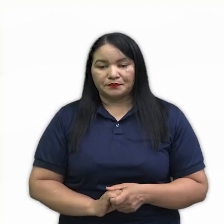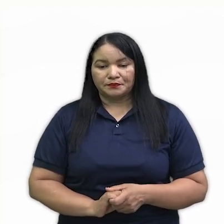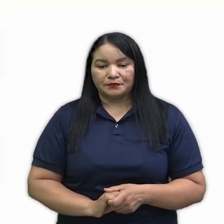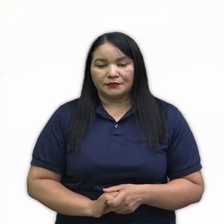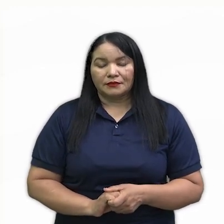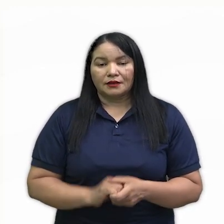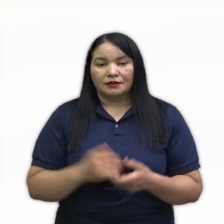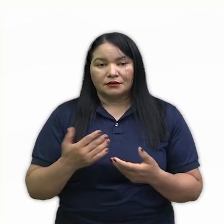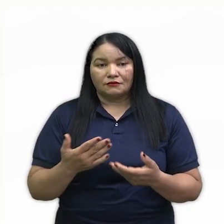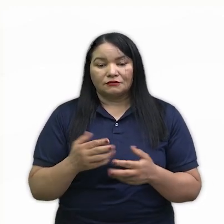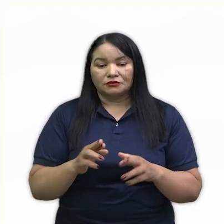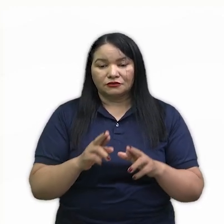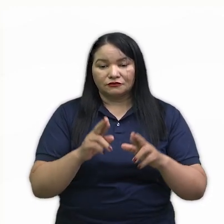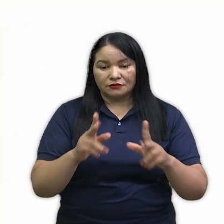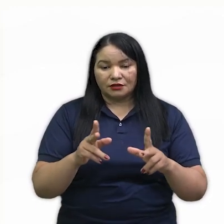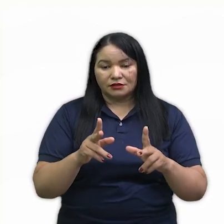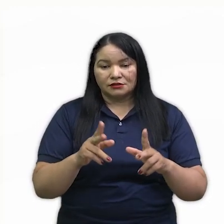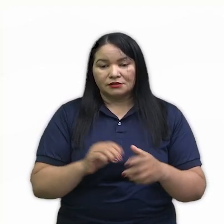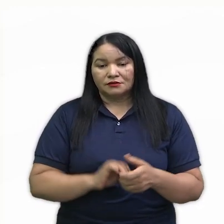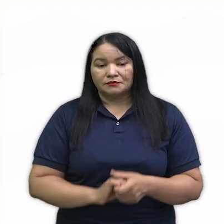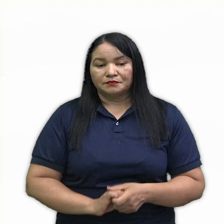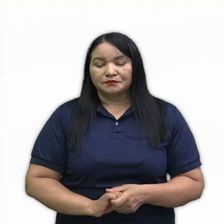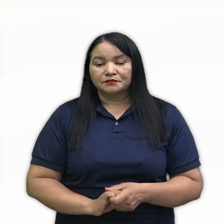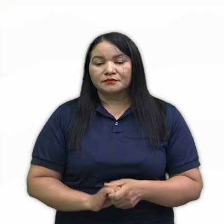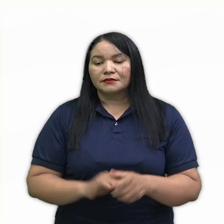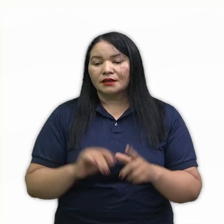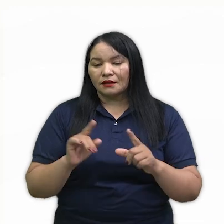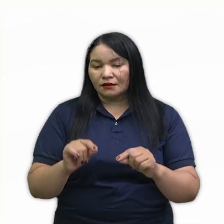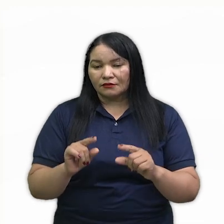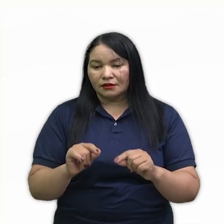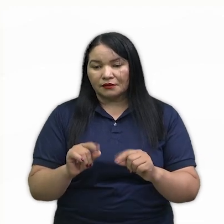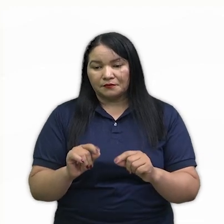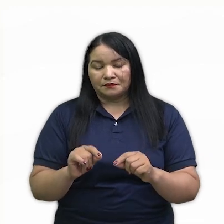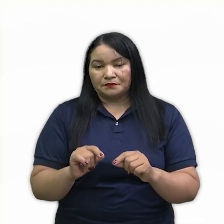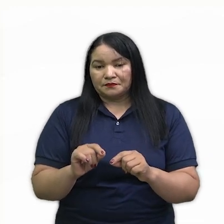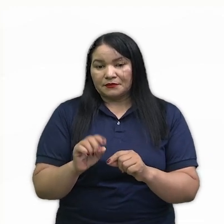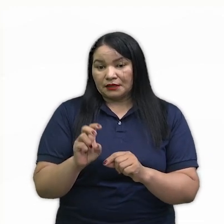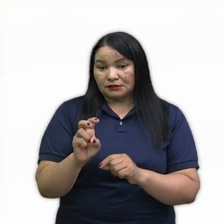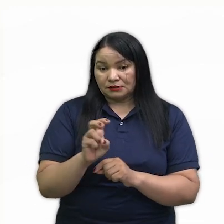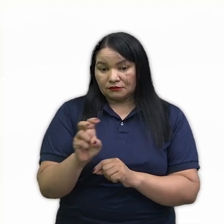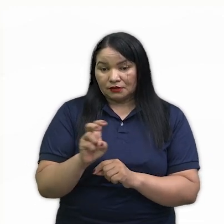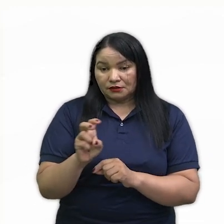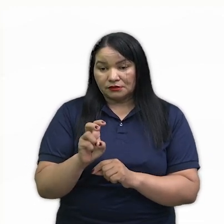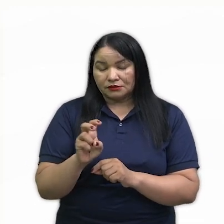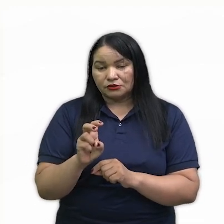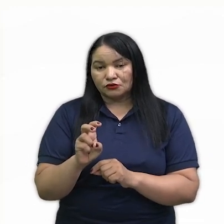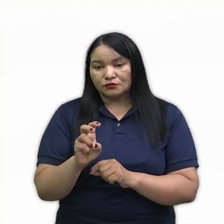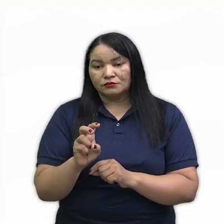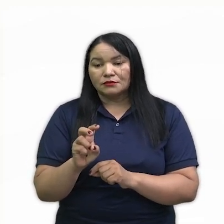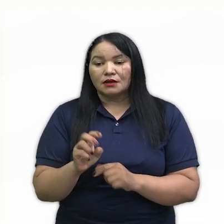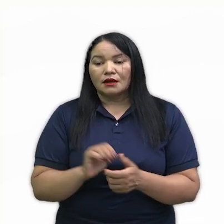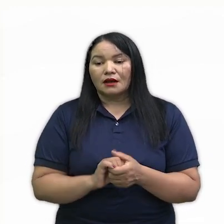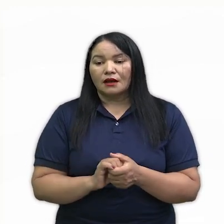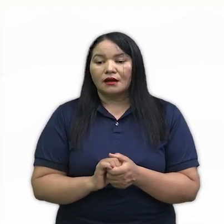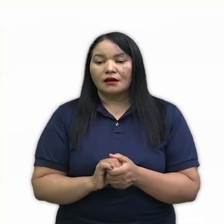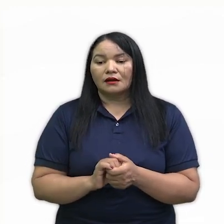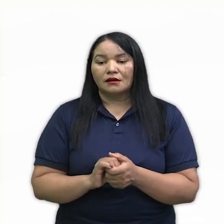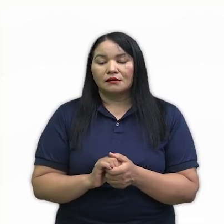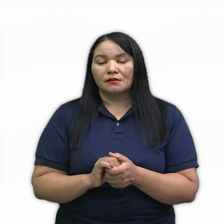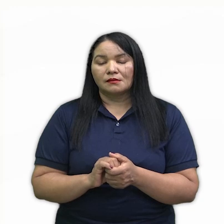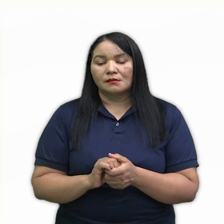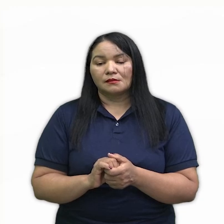diz que a diferença entre o 11º termo, que é o 55, e o 10º termo, que é o 34,